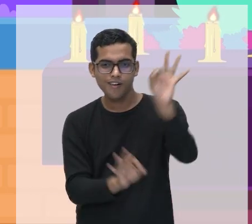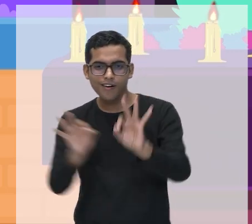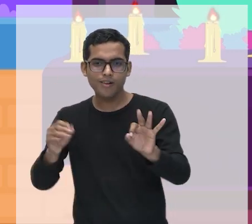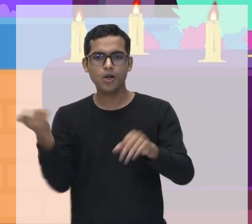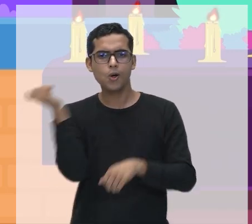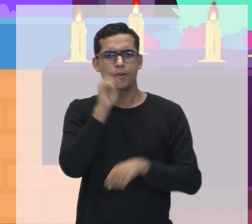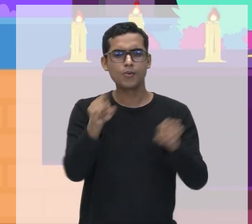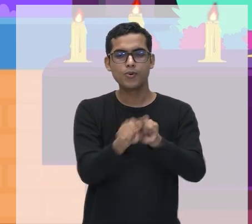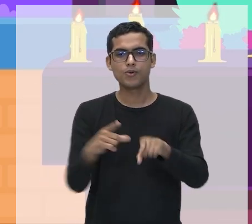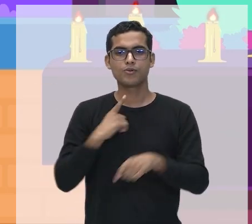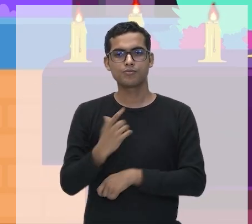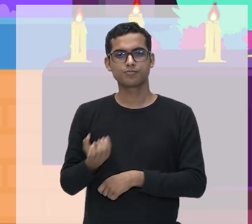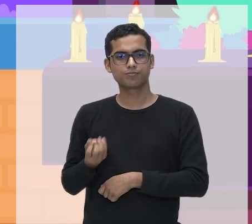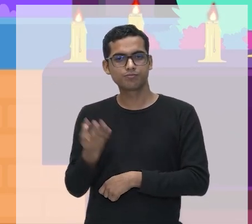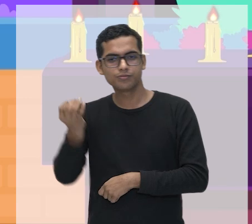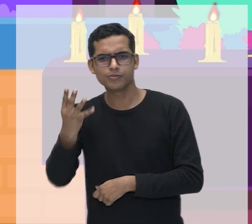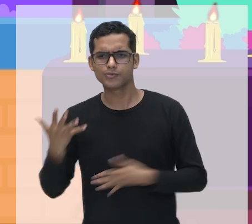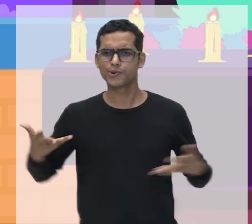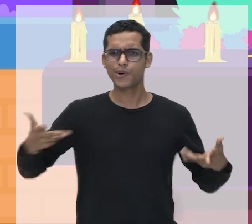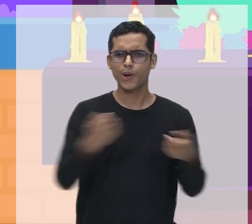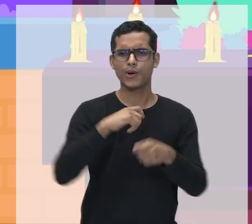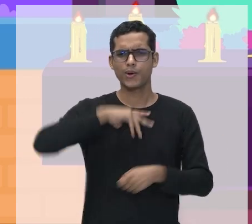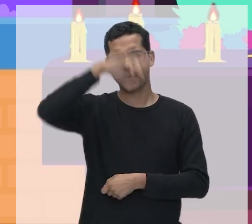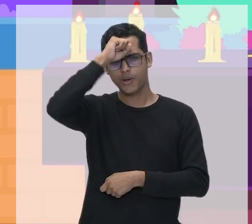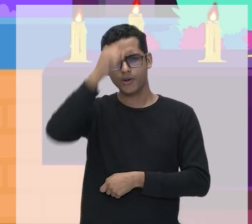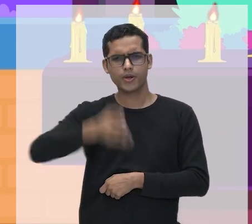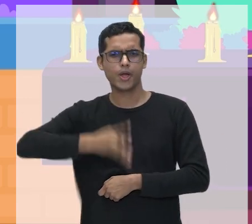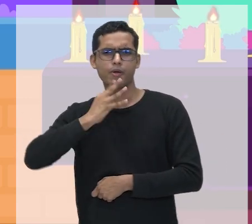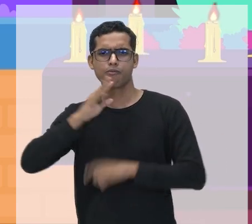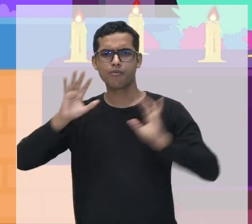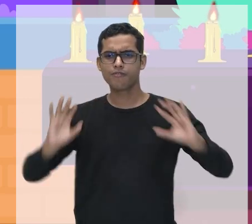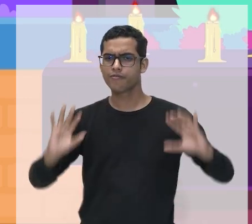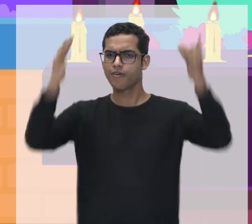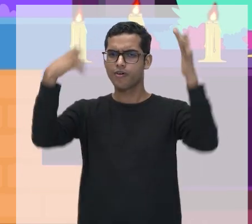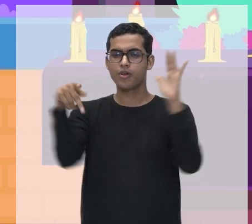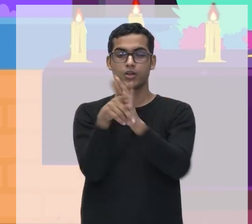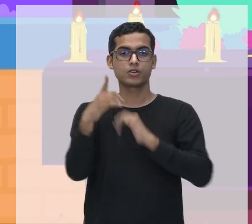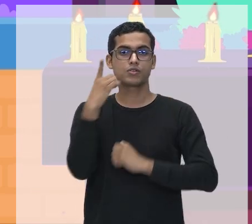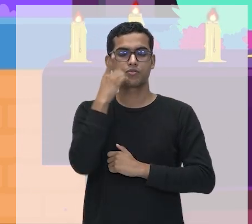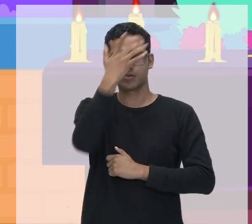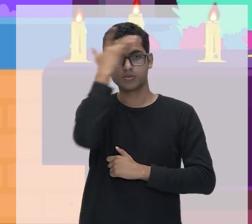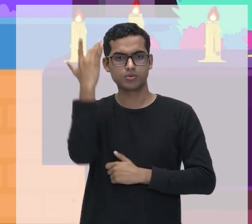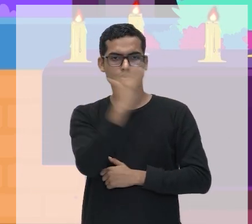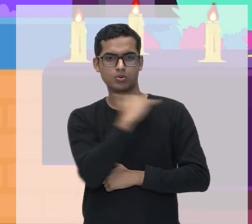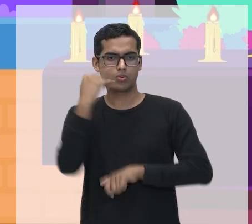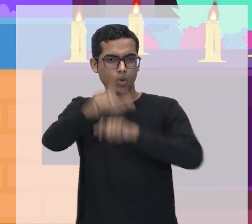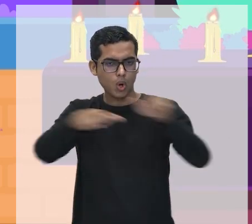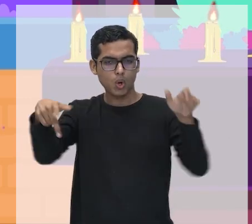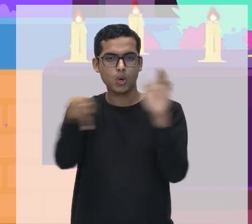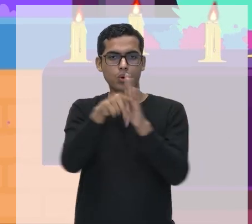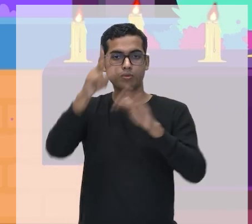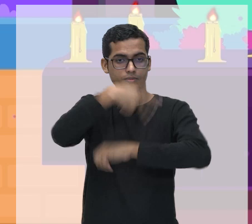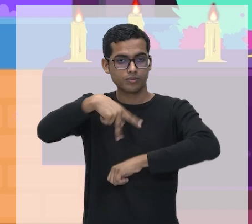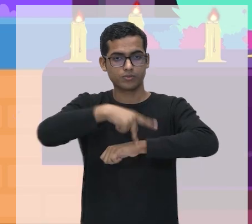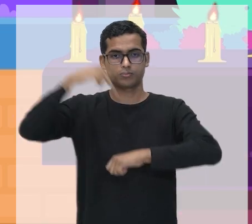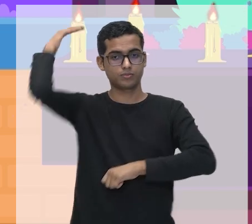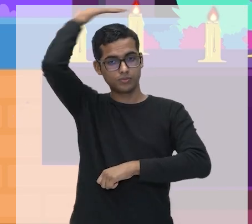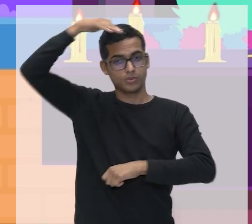viagem fantástica para conhecer as comemorações do Dia dos Mortos no México!